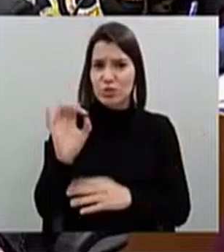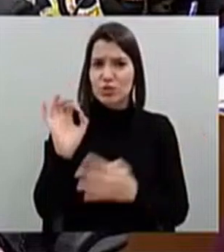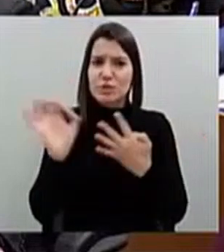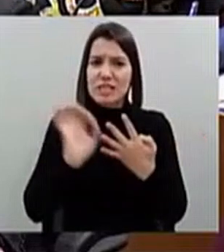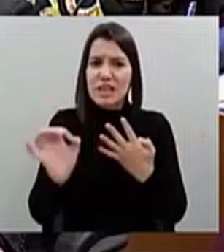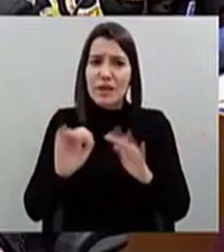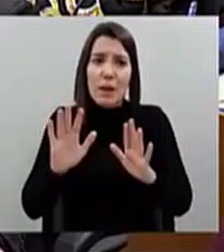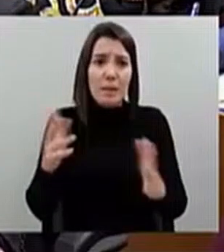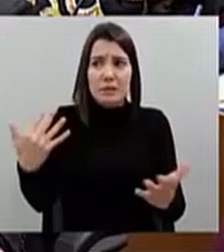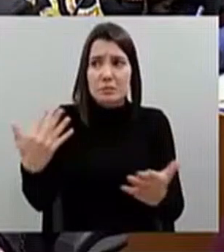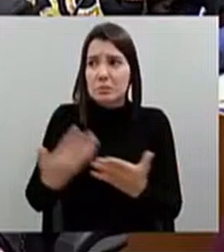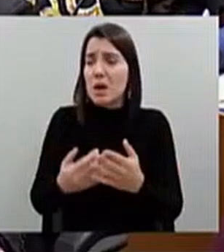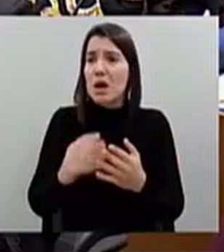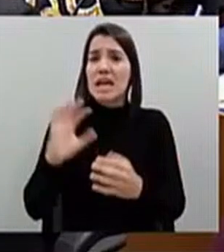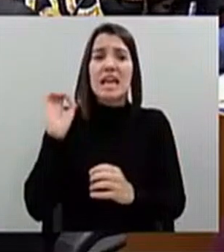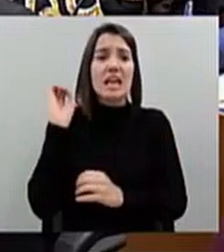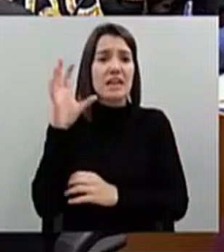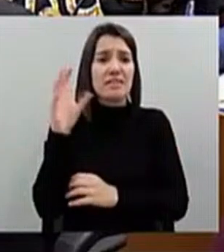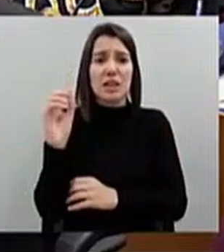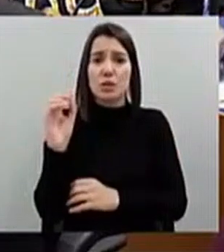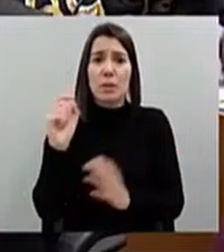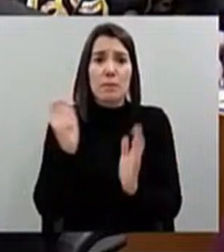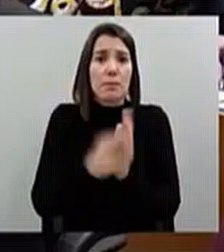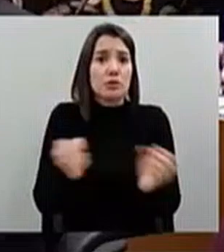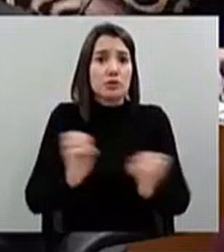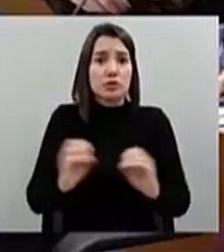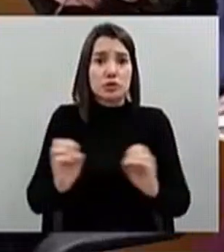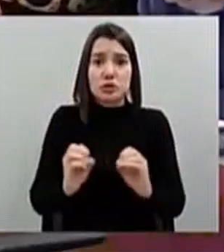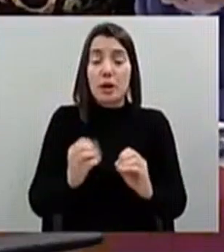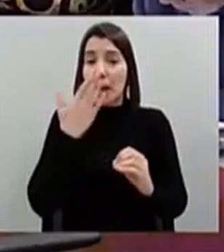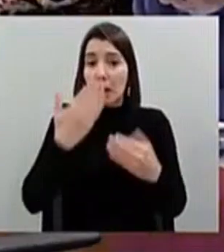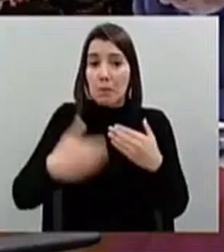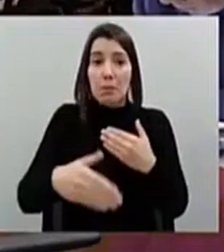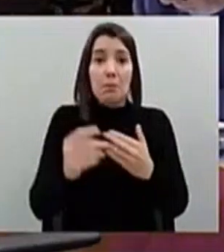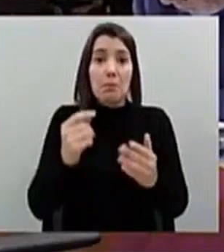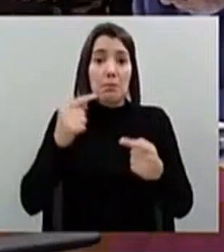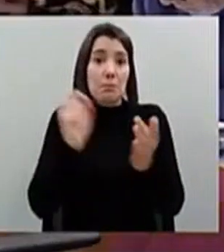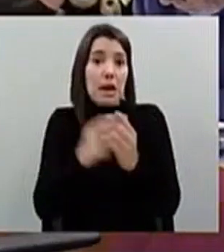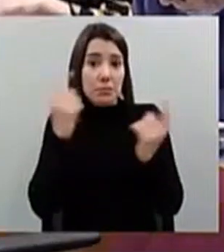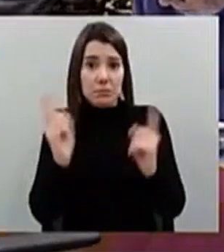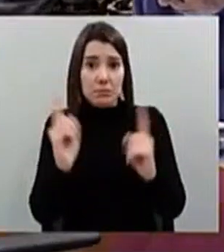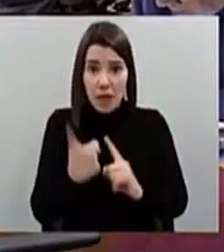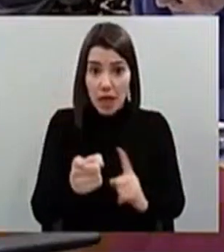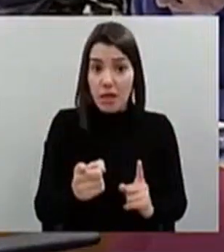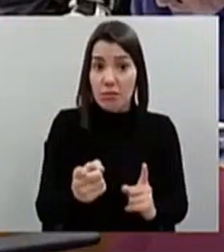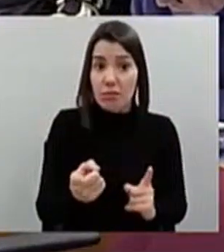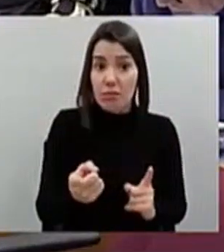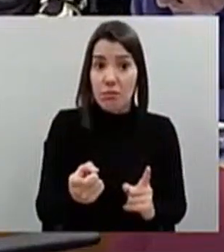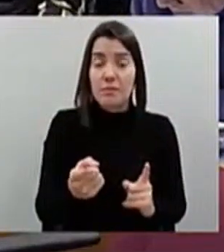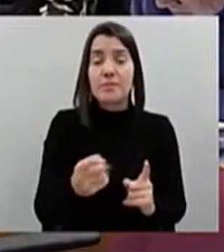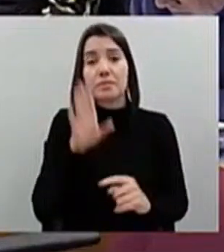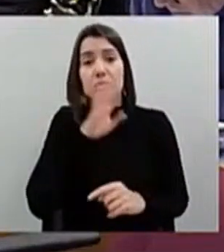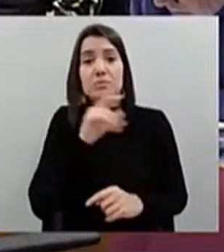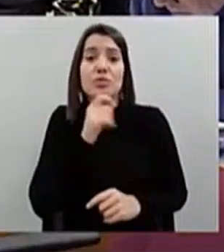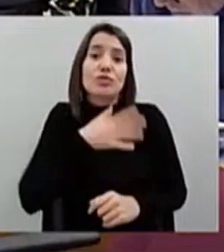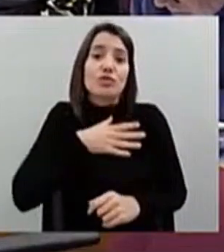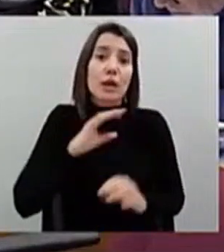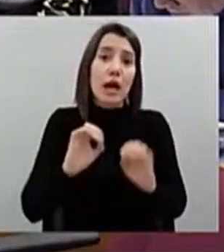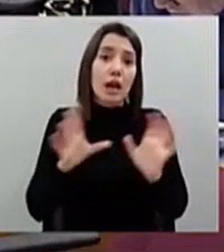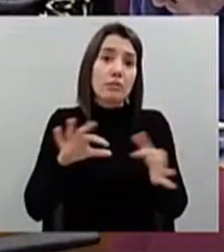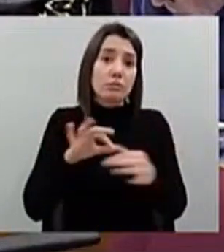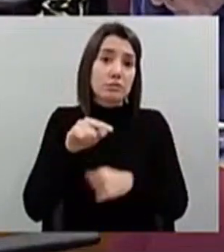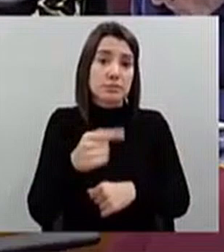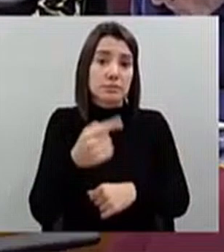entretanto, nem estando nenhum para já programado e anunciado. É isto? Se nos puderem esclarecer quanto a isto, de preferência em tempo